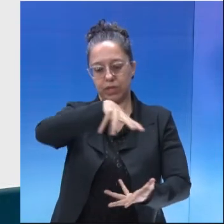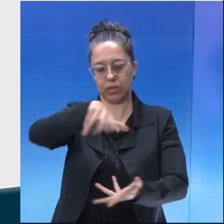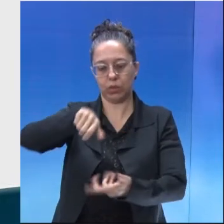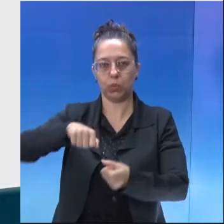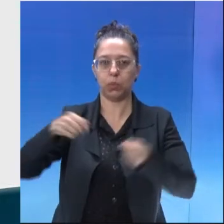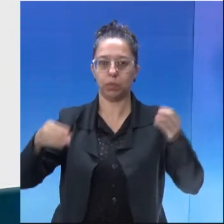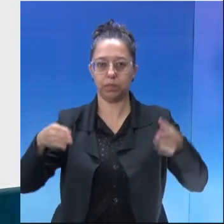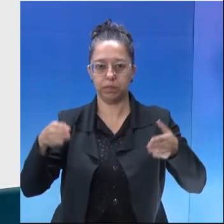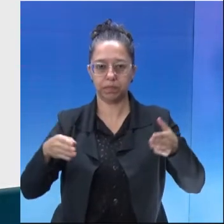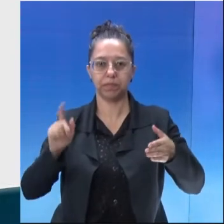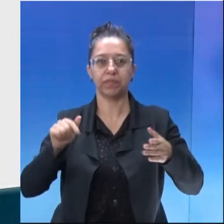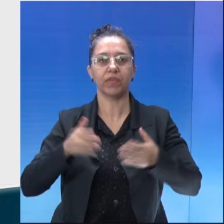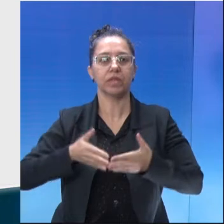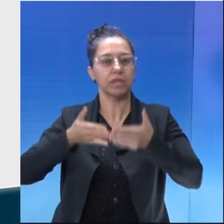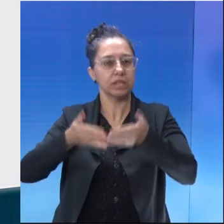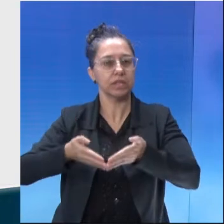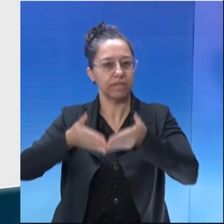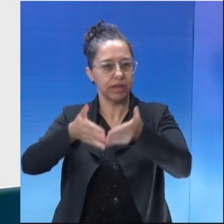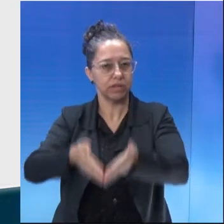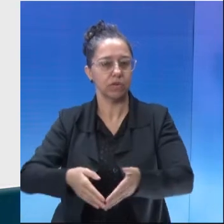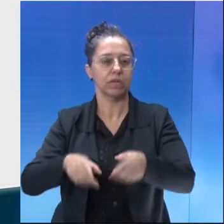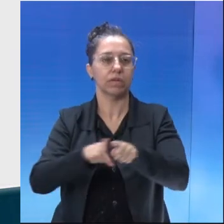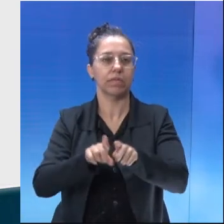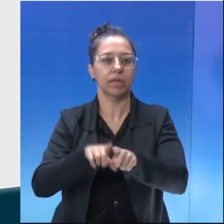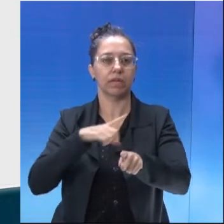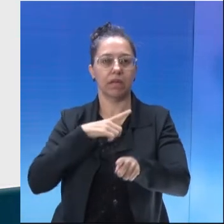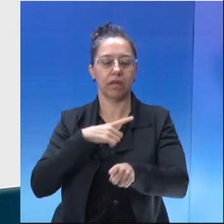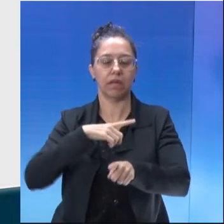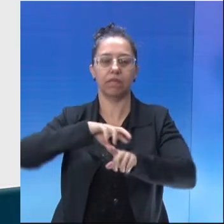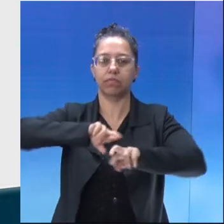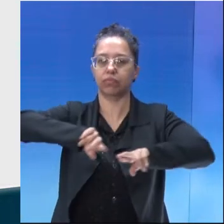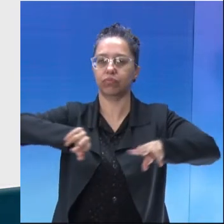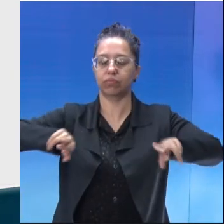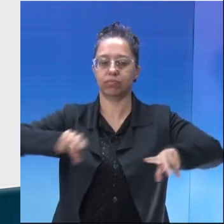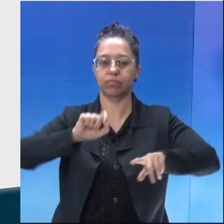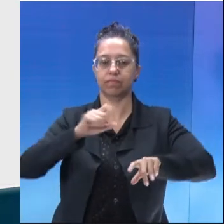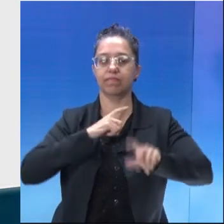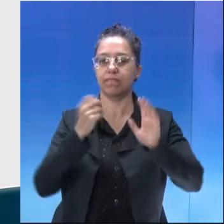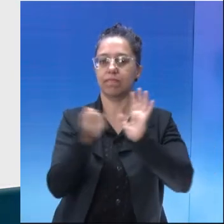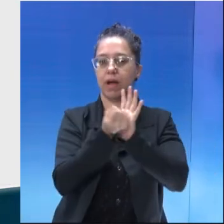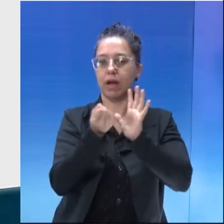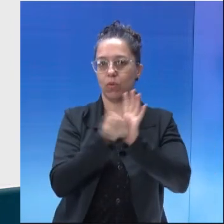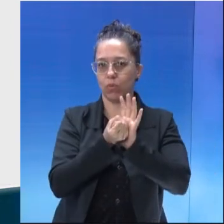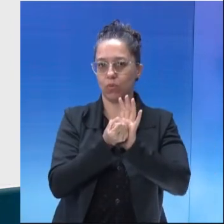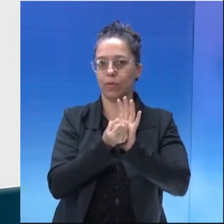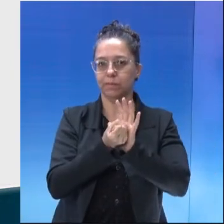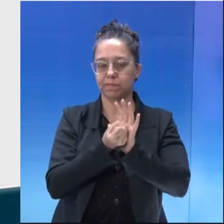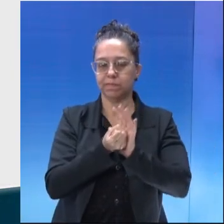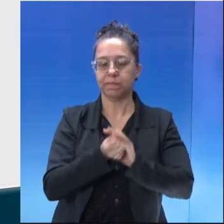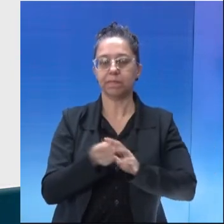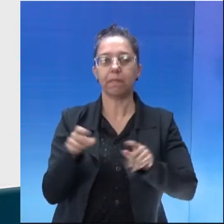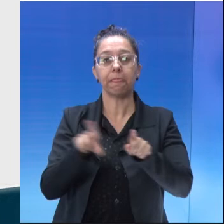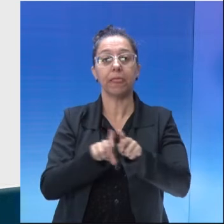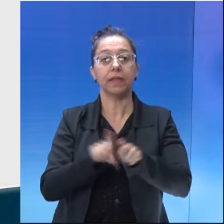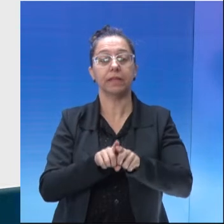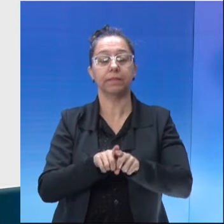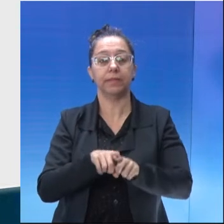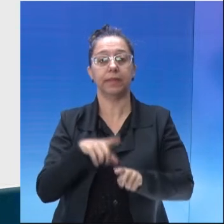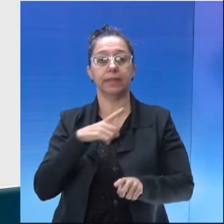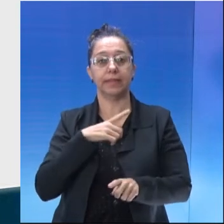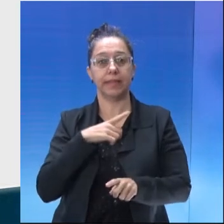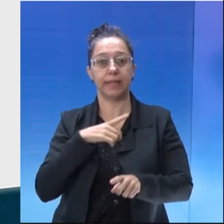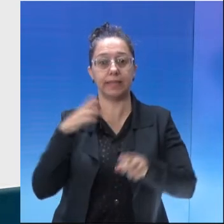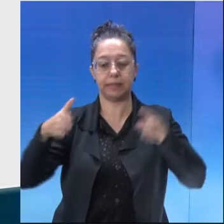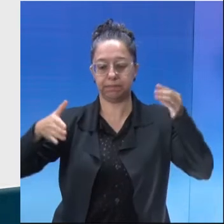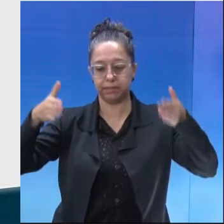navegações, é o marco inaugural da modernidade, tá? Então, também vai